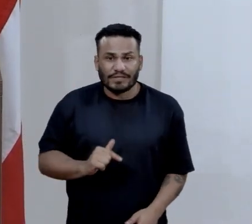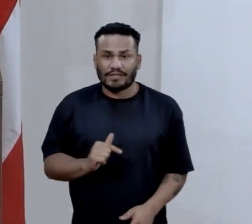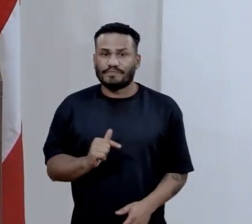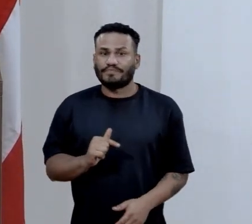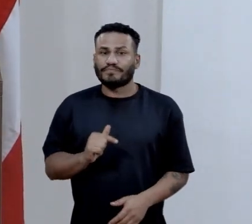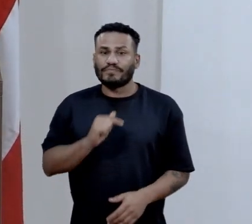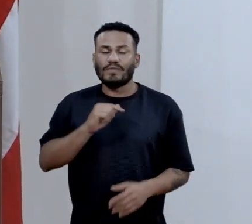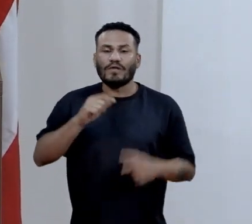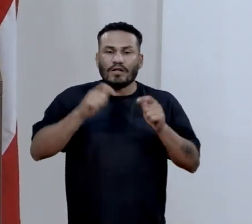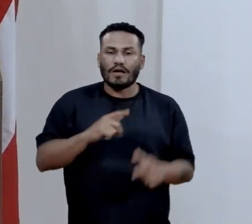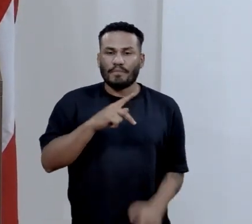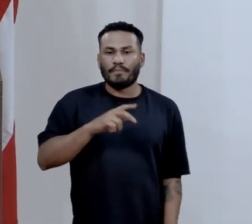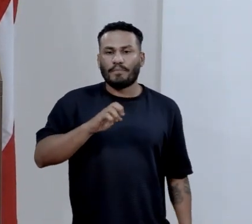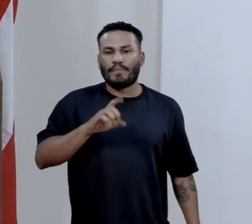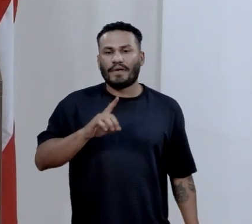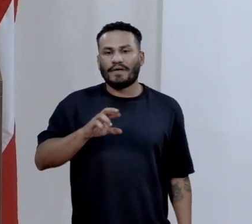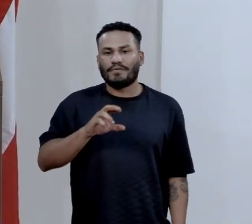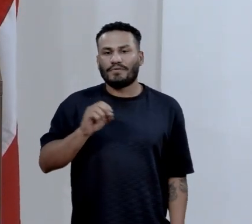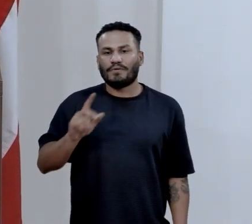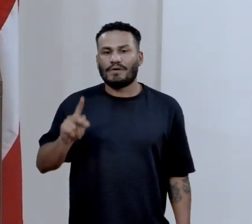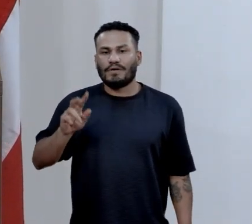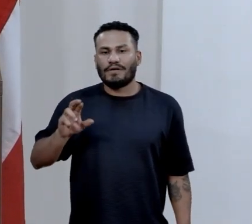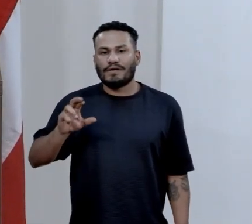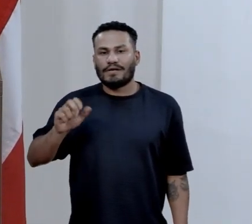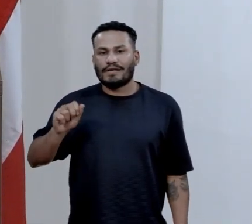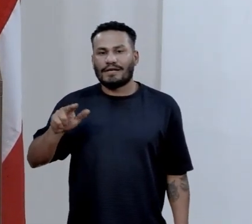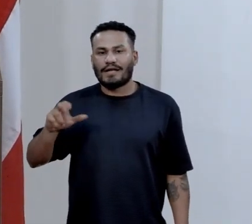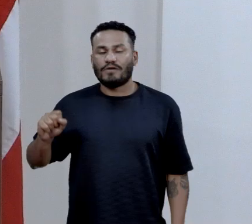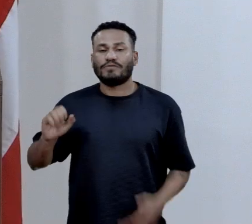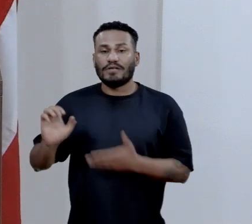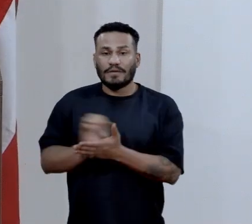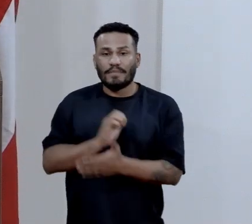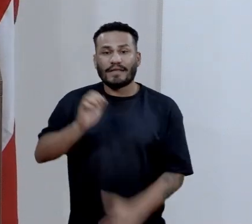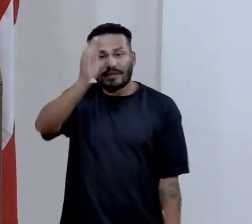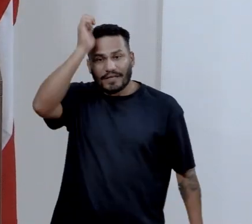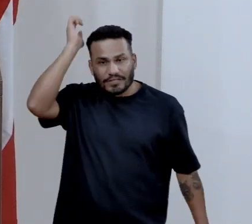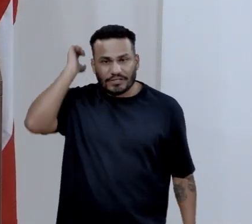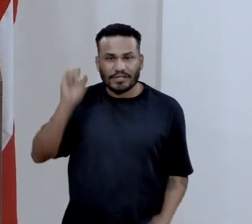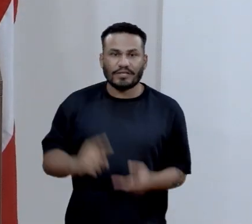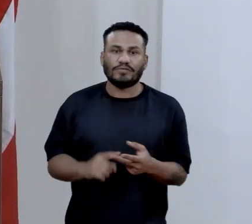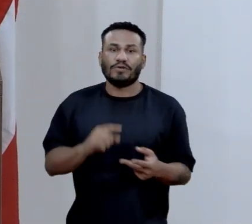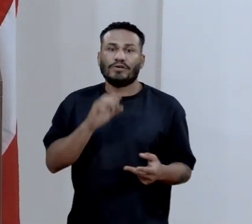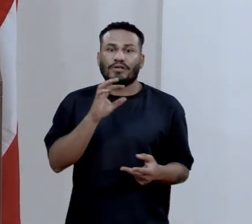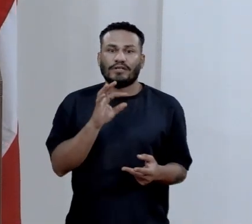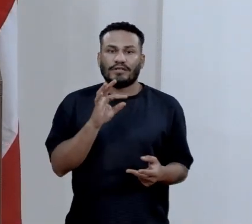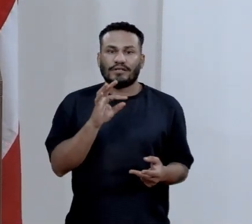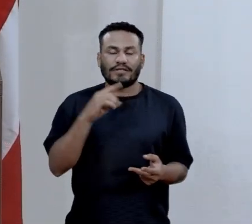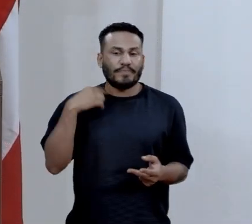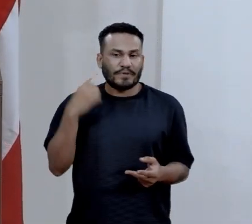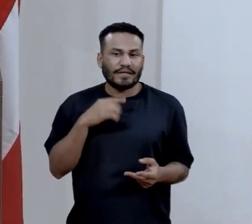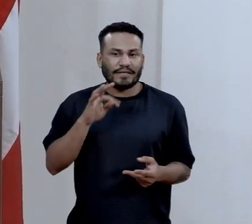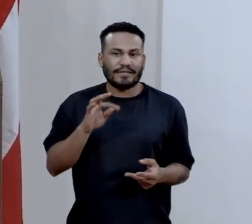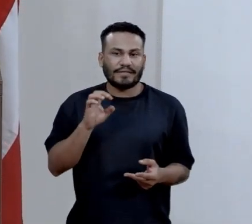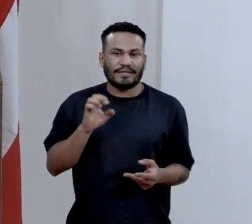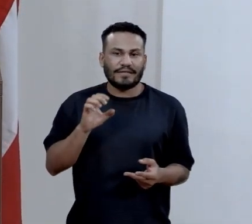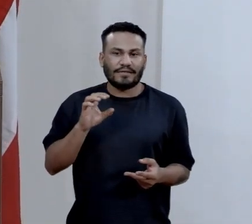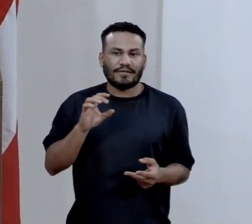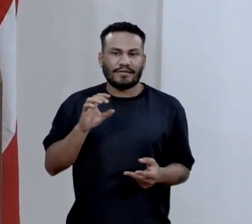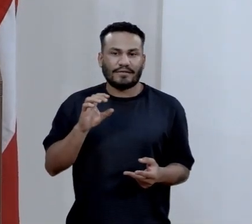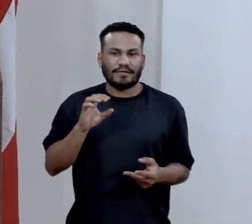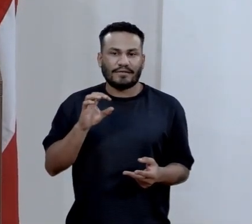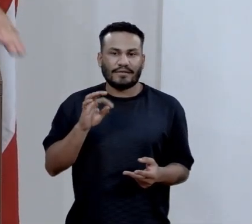Pedro Kraus também, lá tem uma emenda que é do deputado Egídio, tem outra que é da Caroline Detoni, que é para fazer em cima